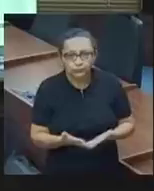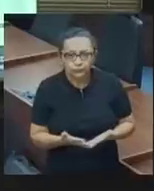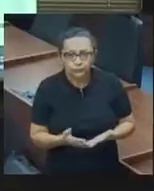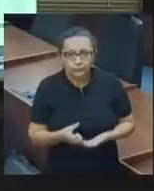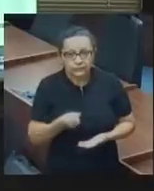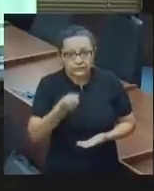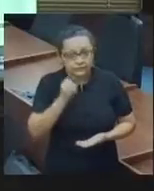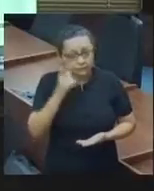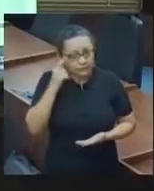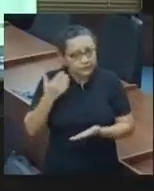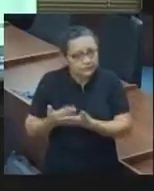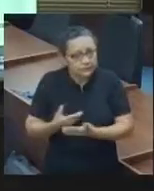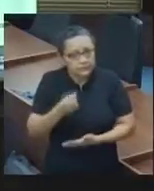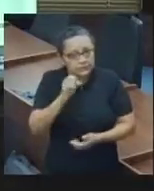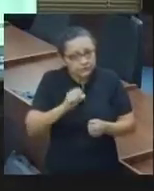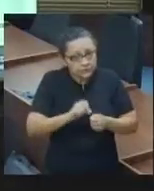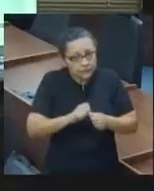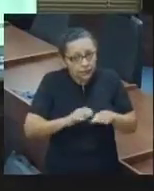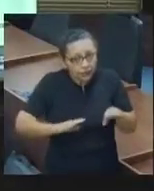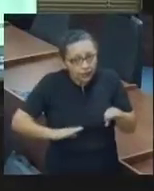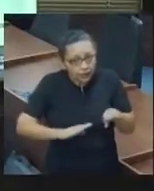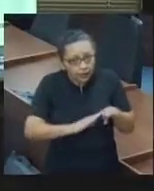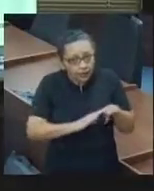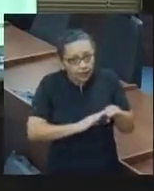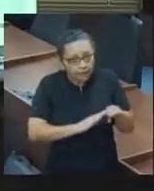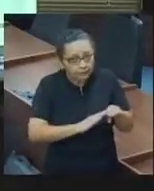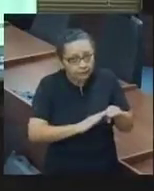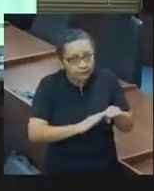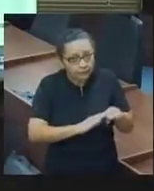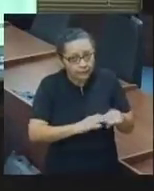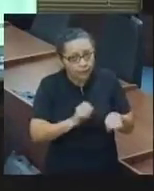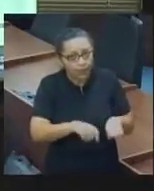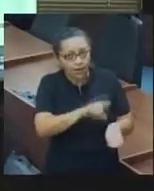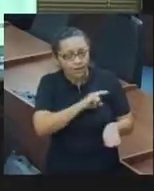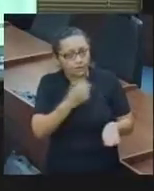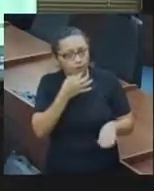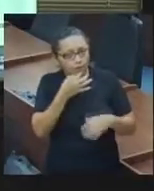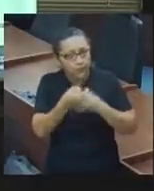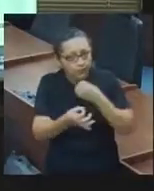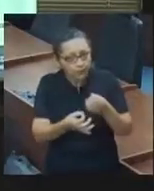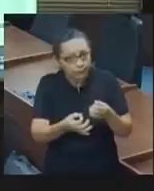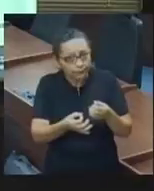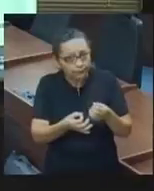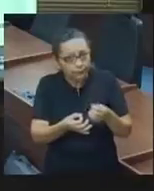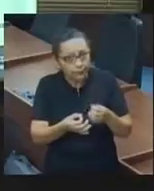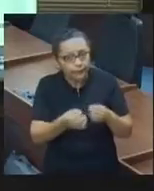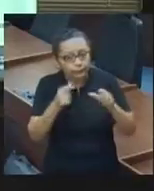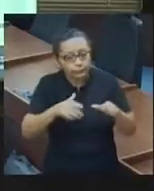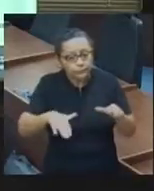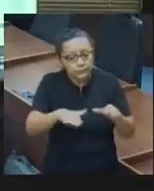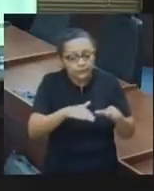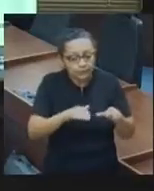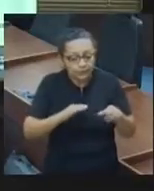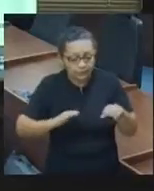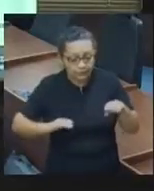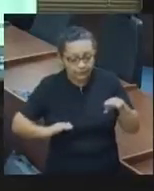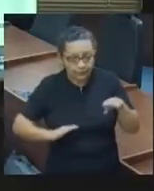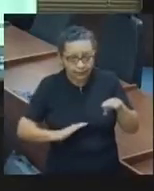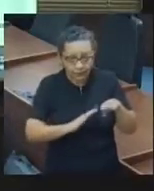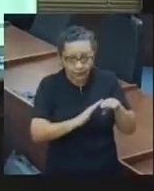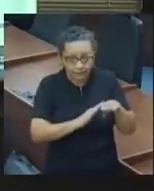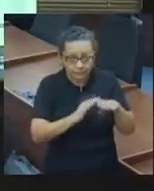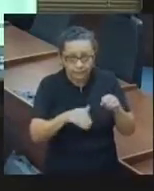for feita a rampa tal como se propunha inicialmente o vão entre o a rampa e o